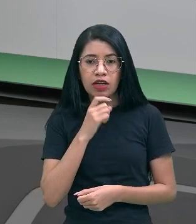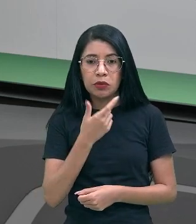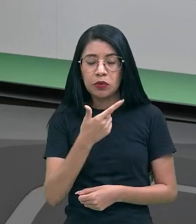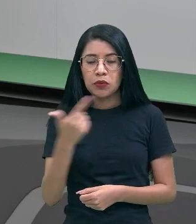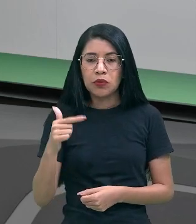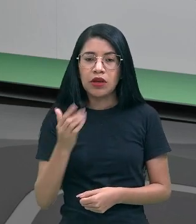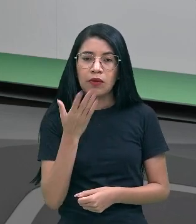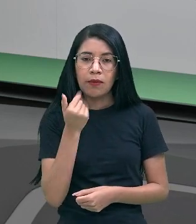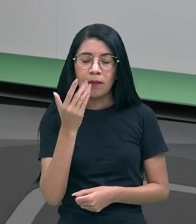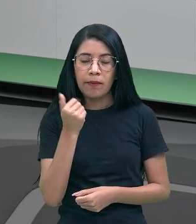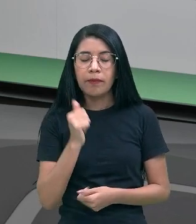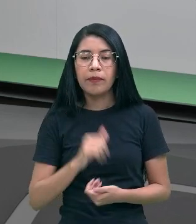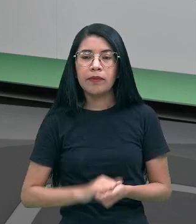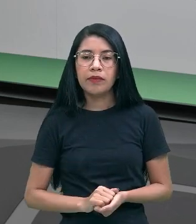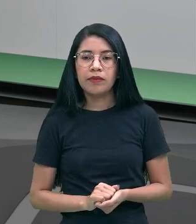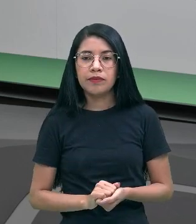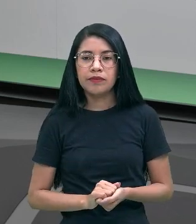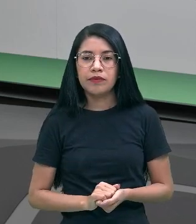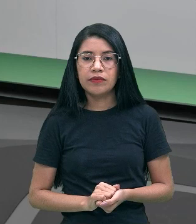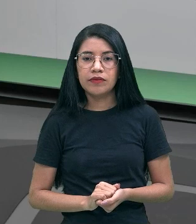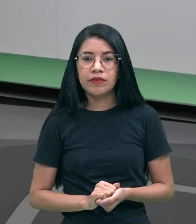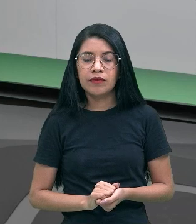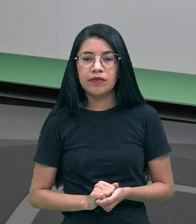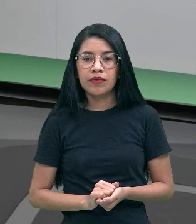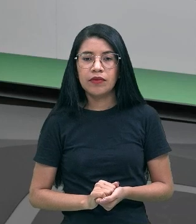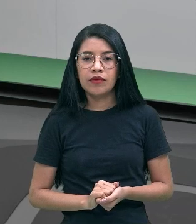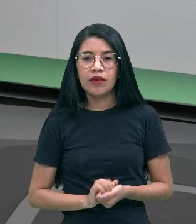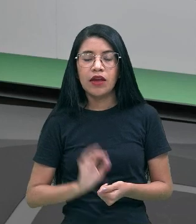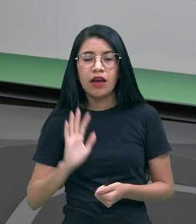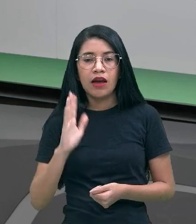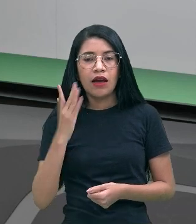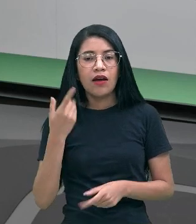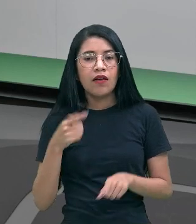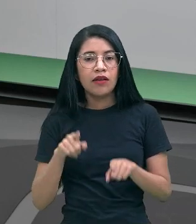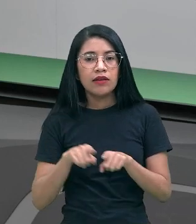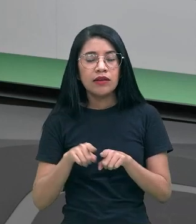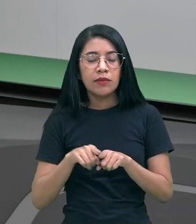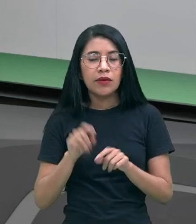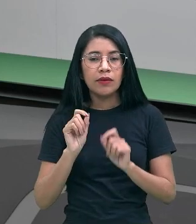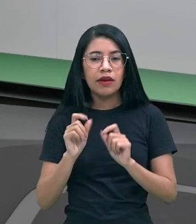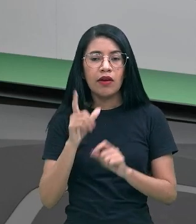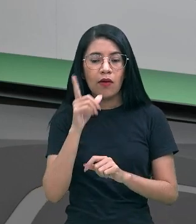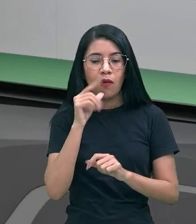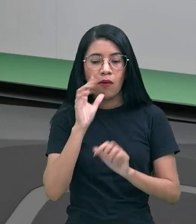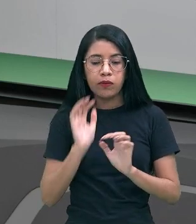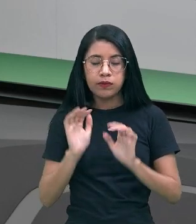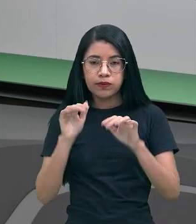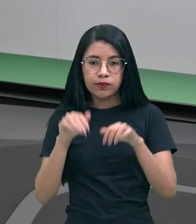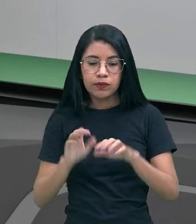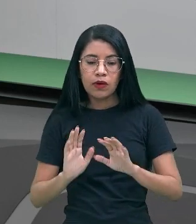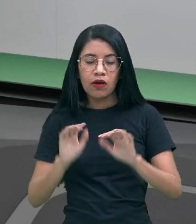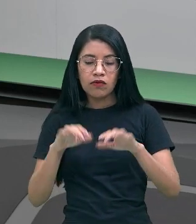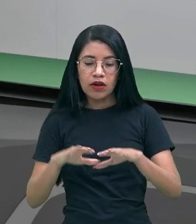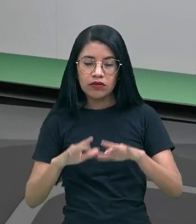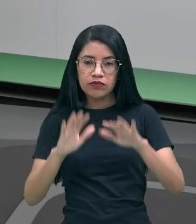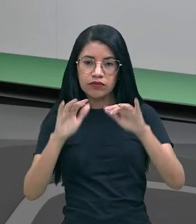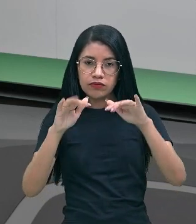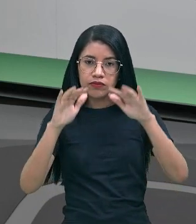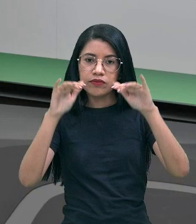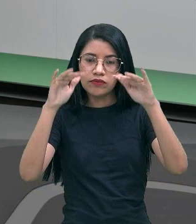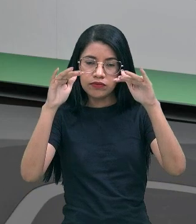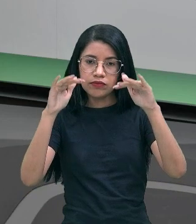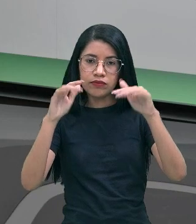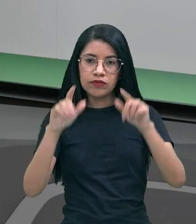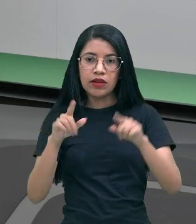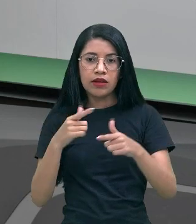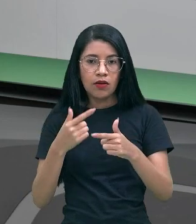comer, eles vão morrer. E aí o que vai acontecer também com o nível do mar? O nível do mar aumenta. Isso é um